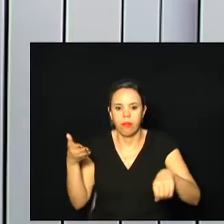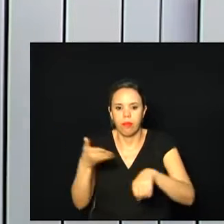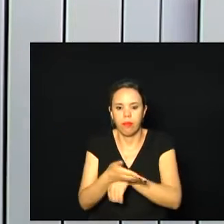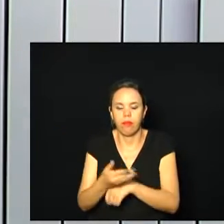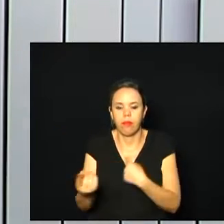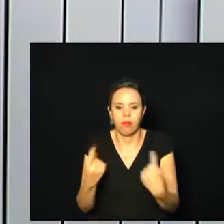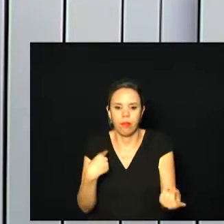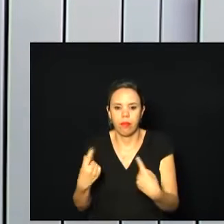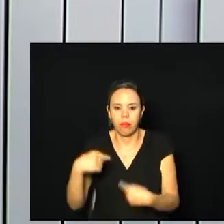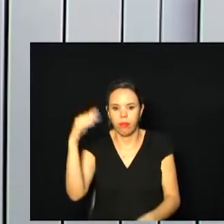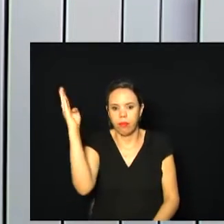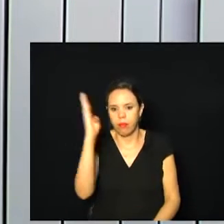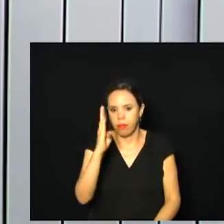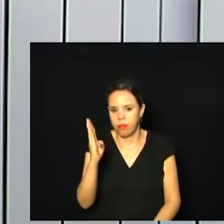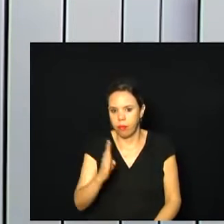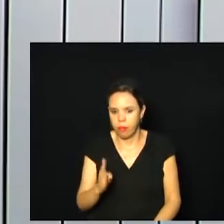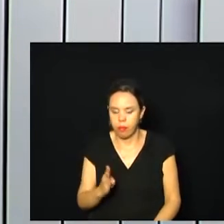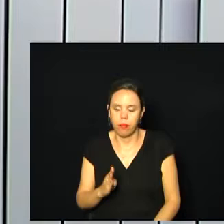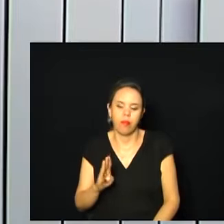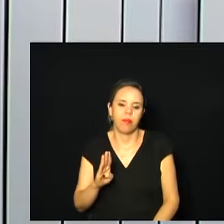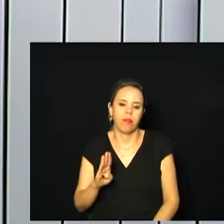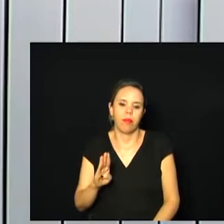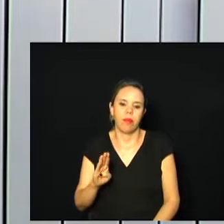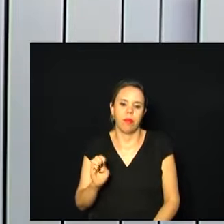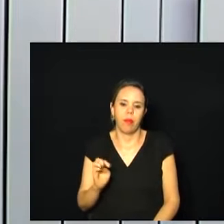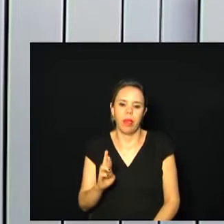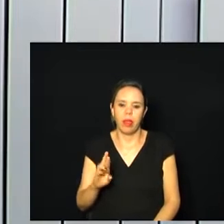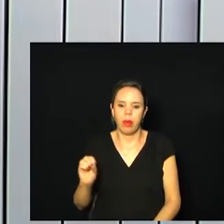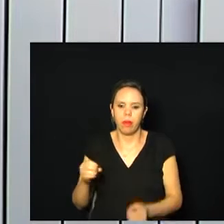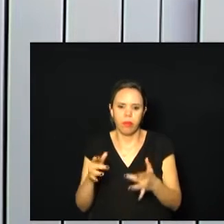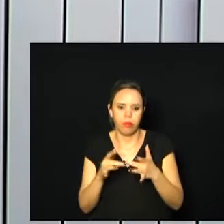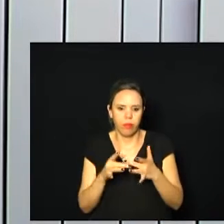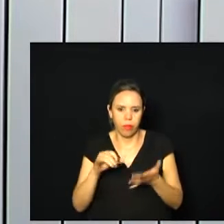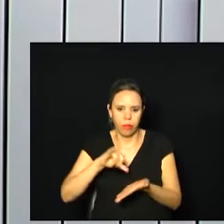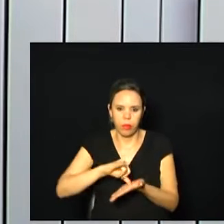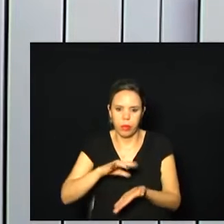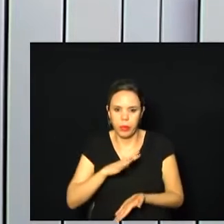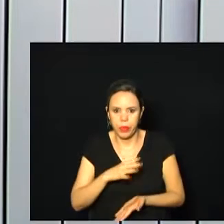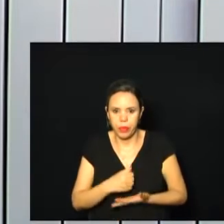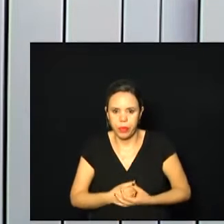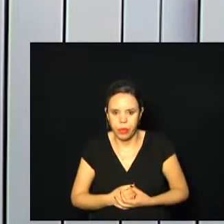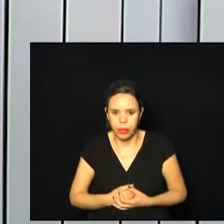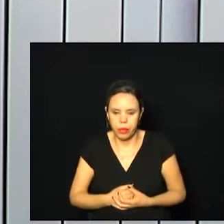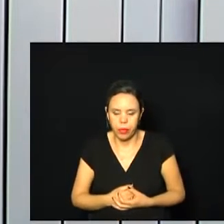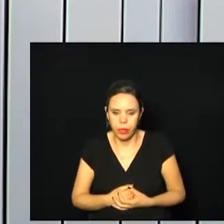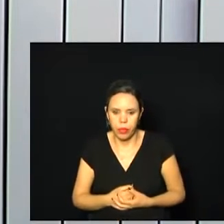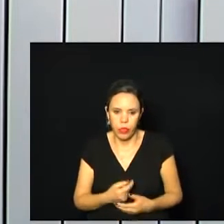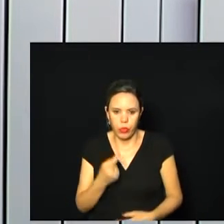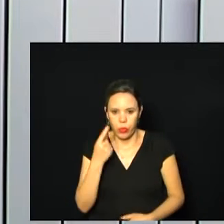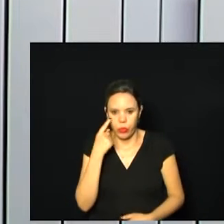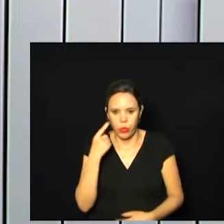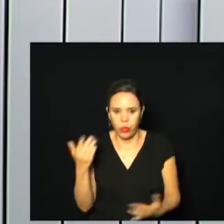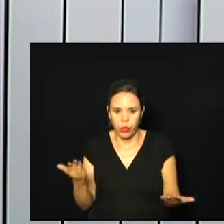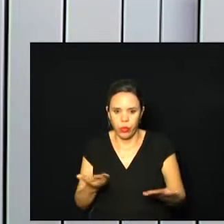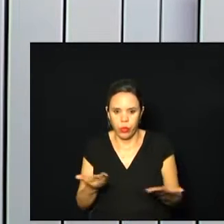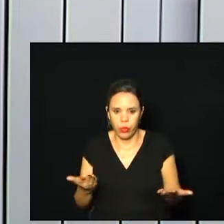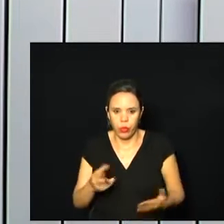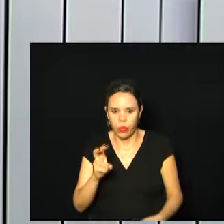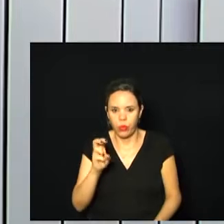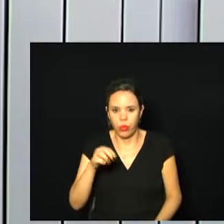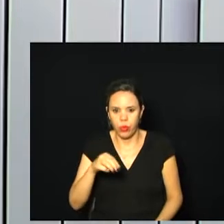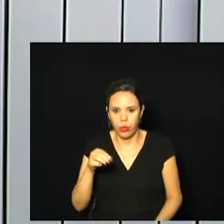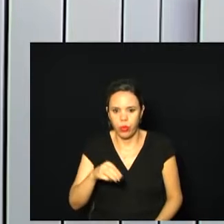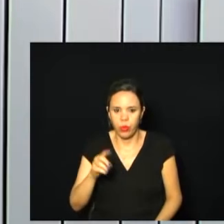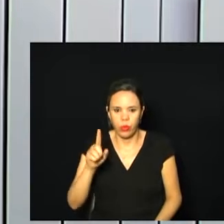às Avenidas Brasil, Barão de Itapura, conectam ao centro da cidade. Mas olha só, hoje, 5 de